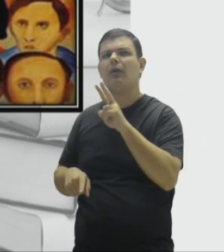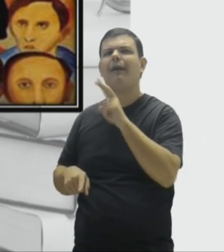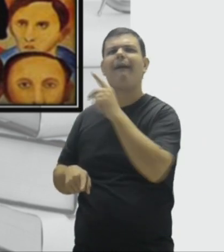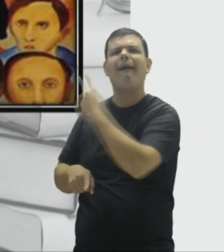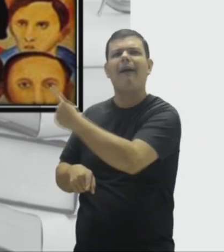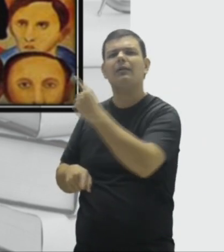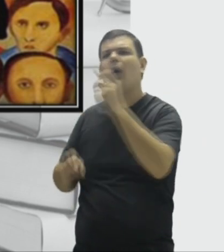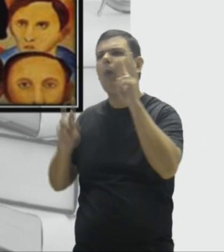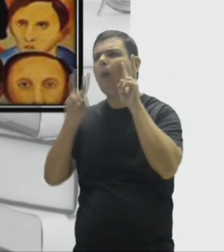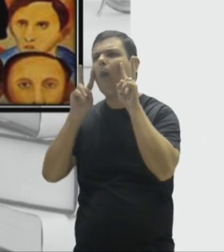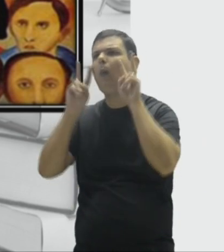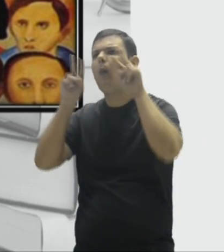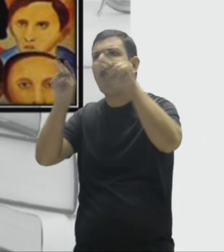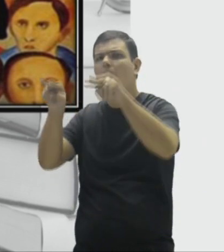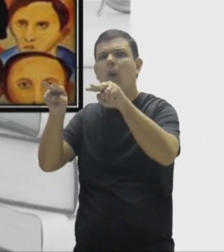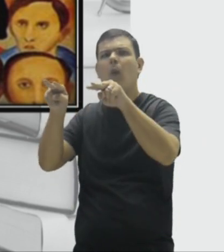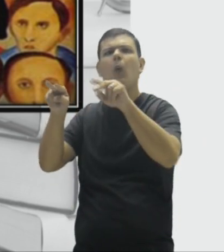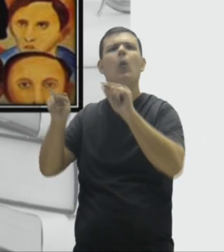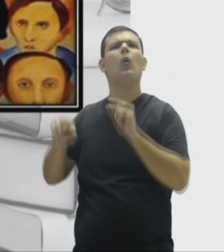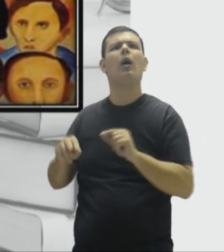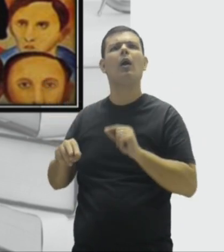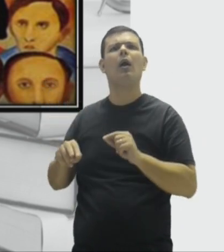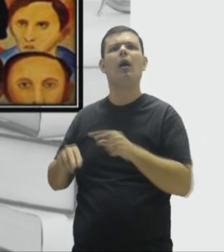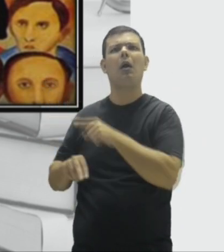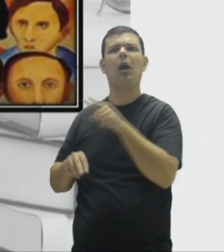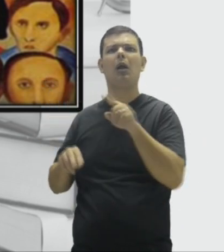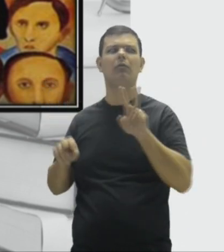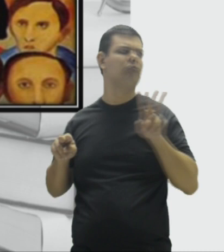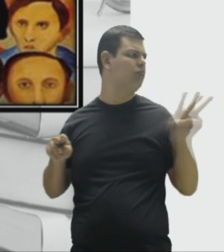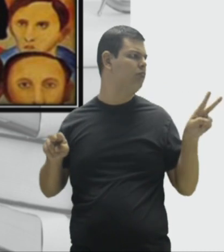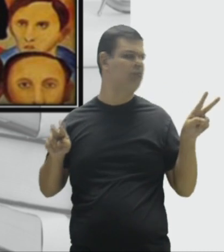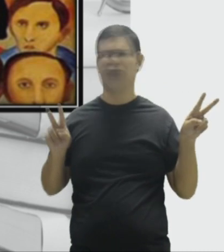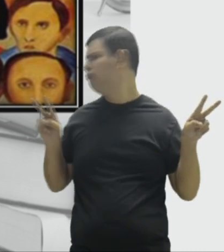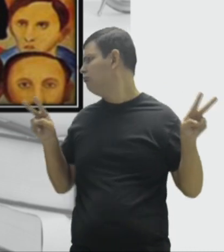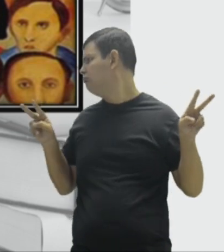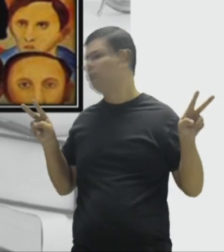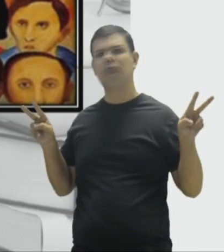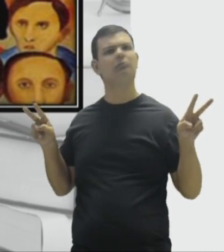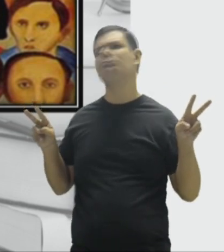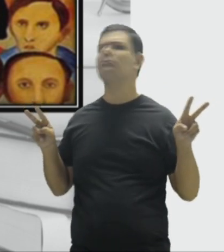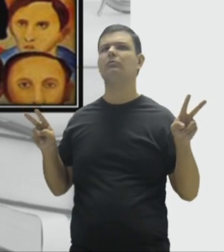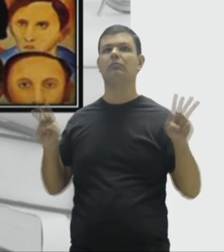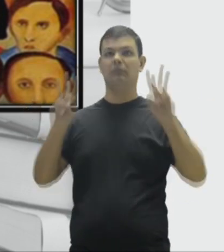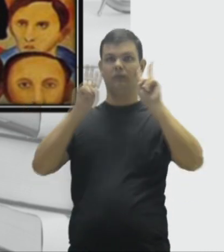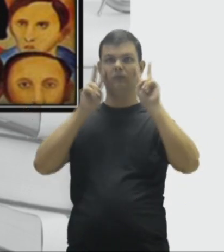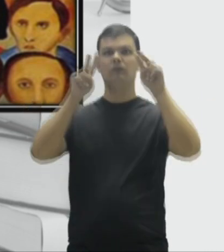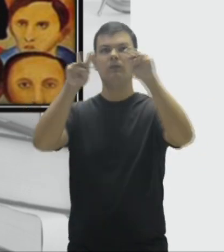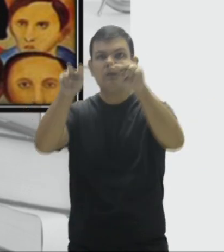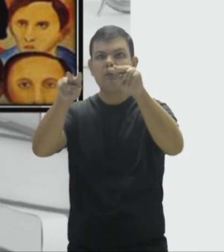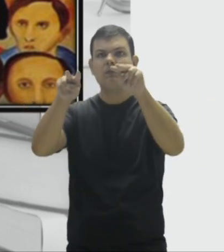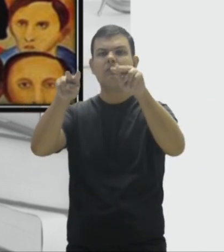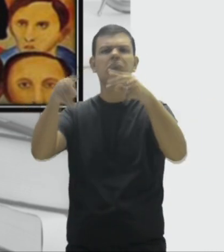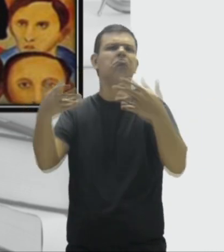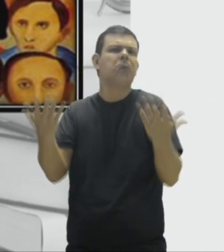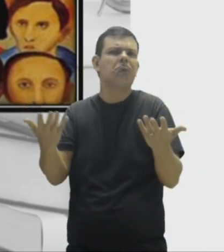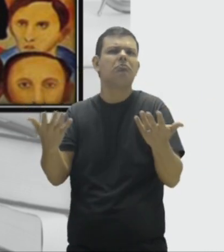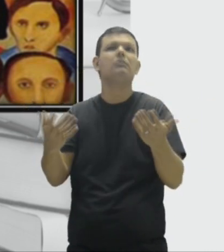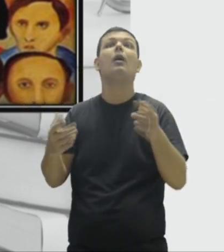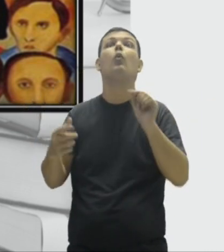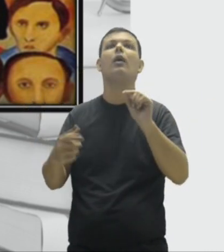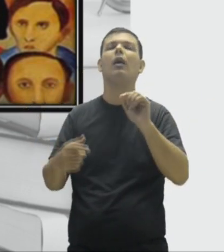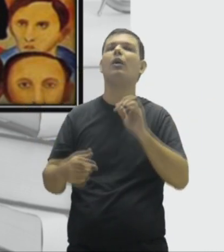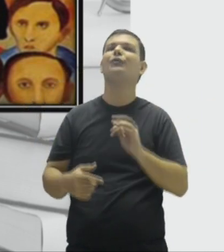cada trabalhador, nenhum deles está olhando para o lado. Eles estão olhando para frente, porque representava